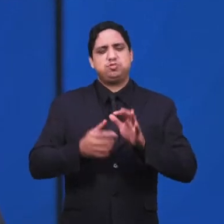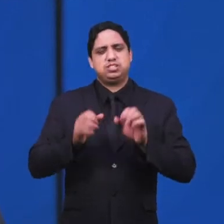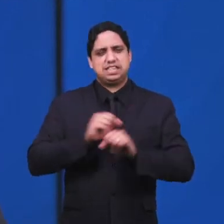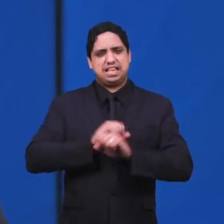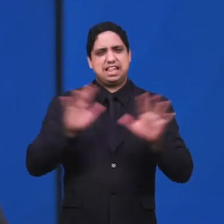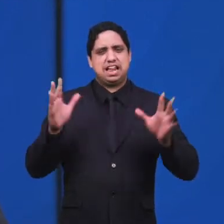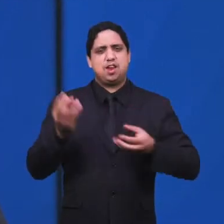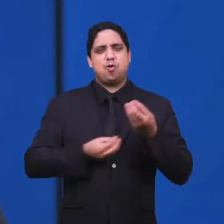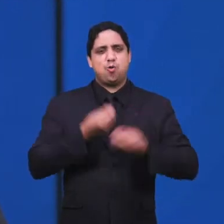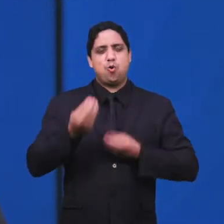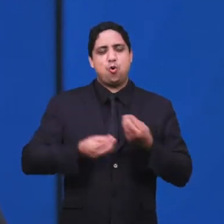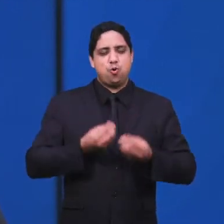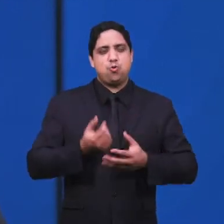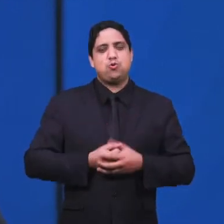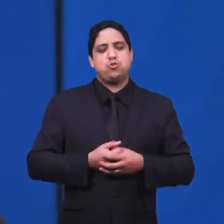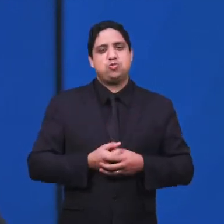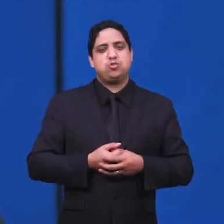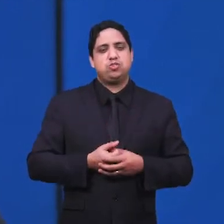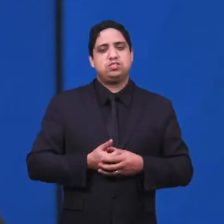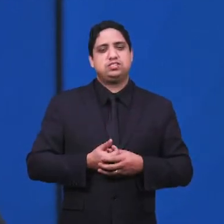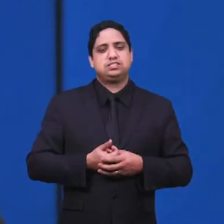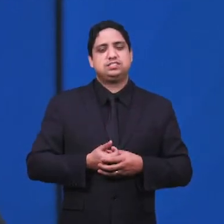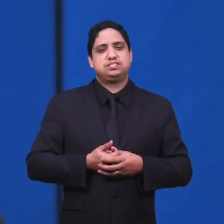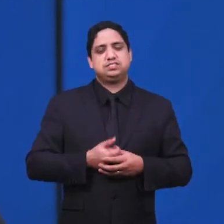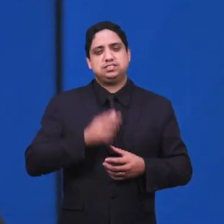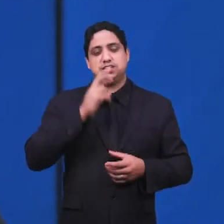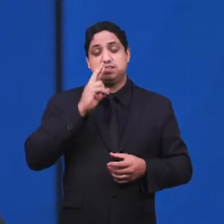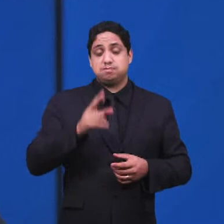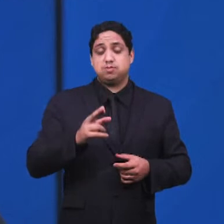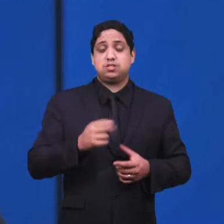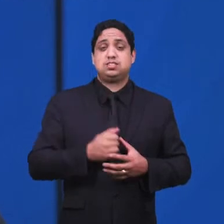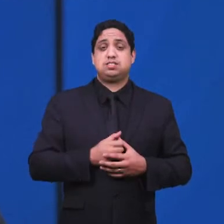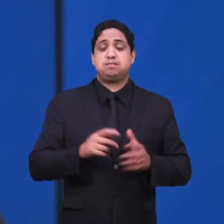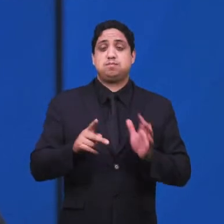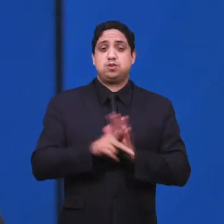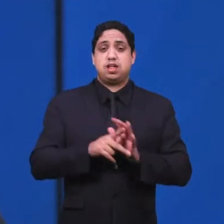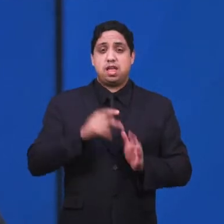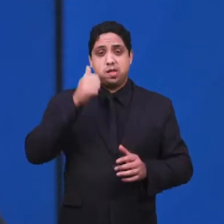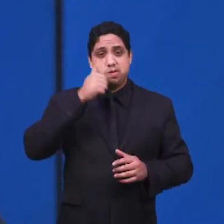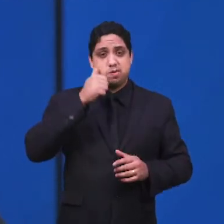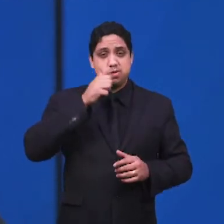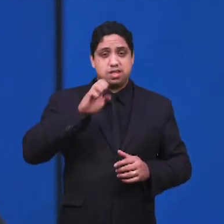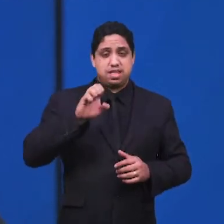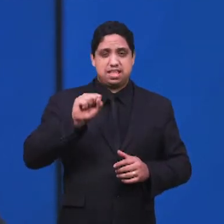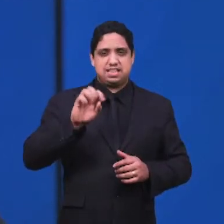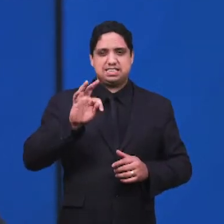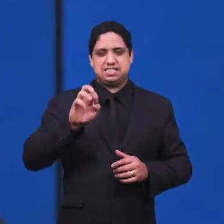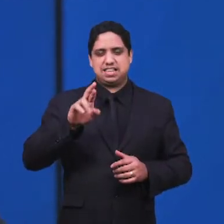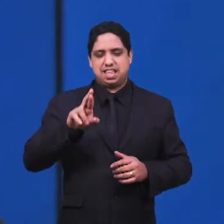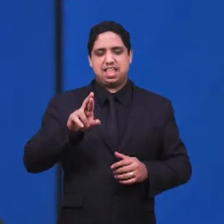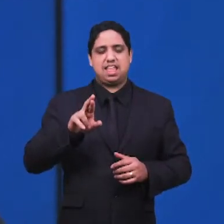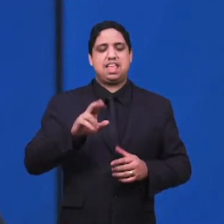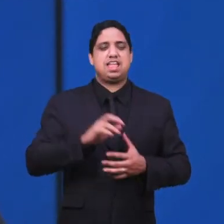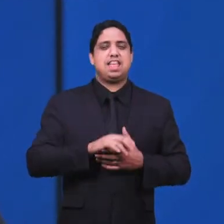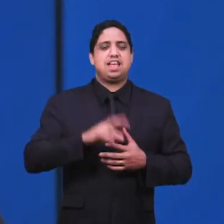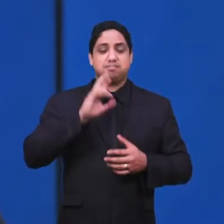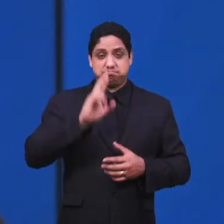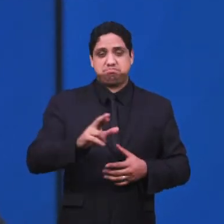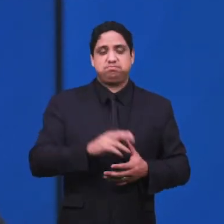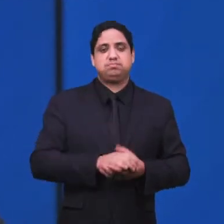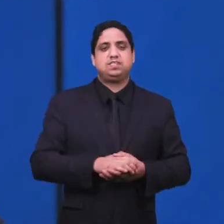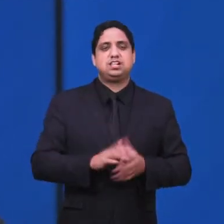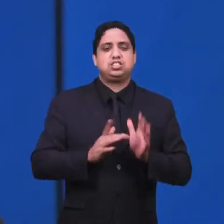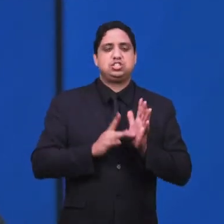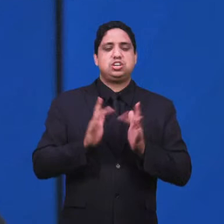figura ali da resposta que a Esther Adassa, ela está dando a resposta, né? Jesus